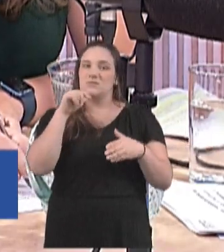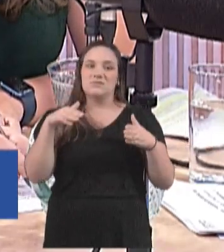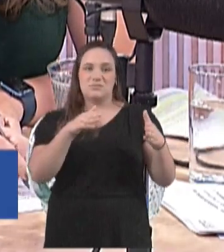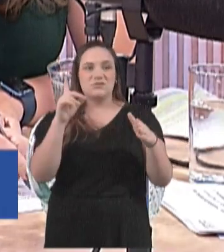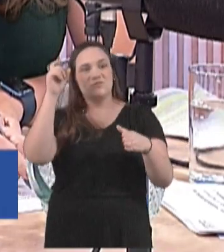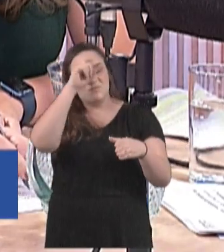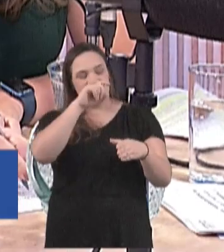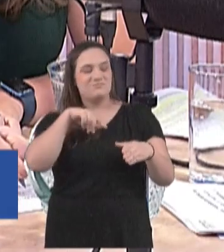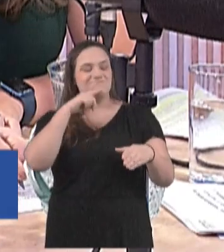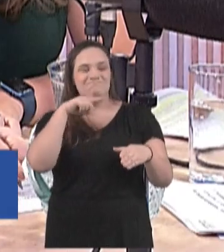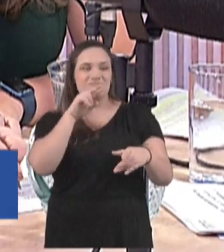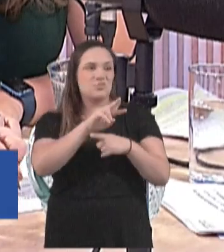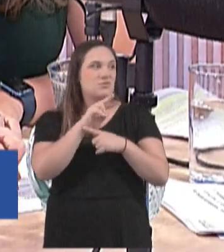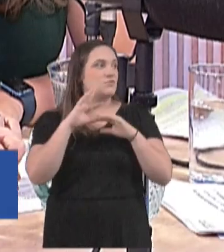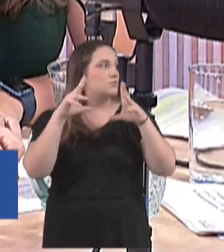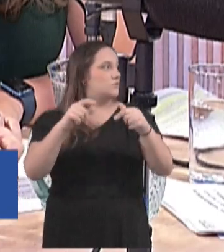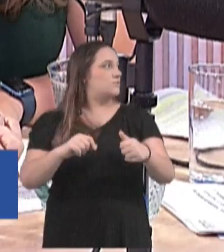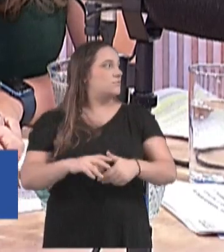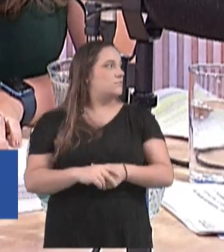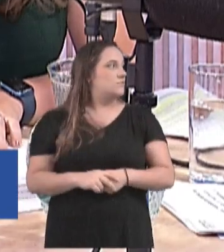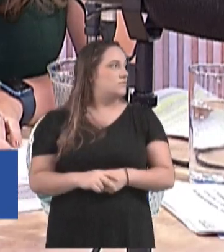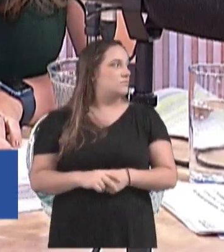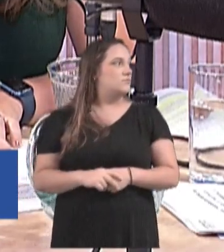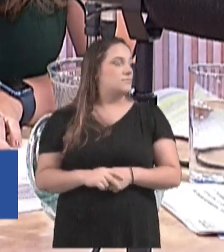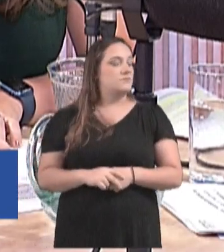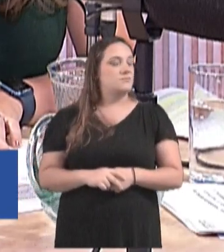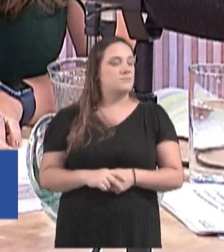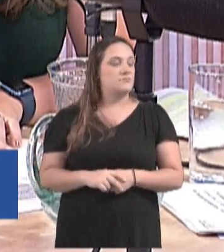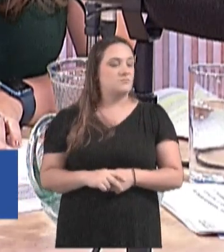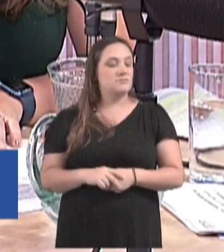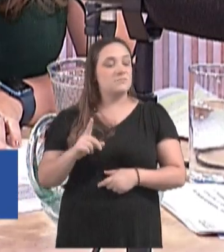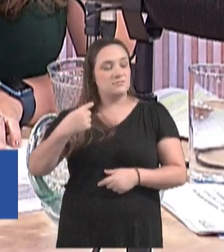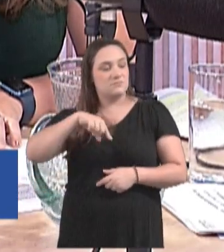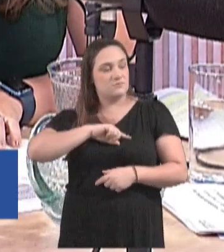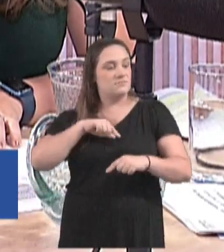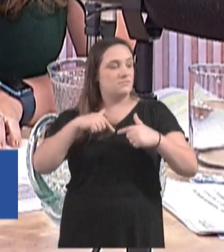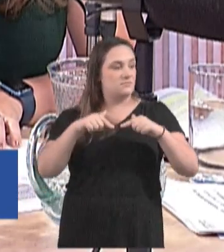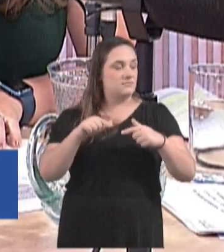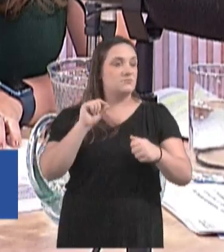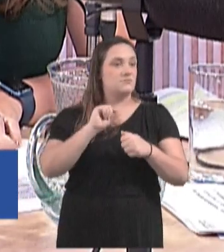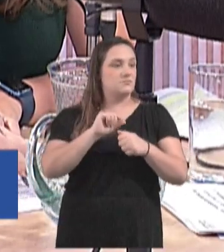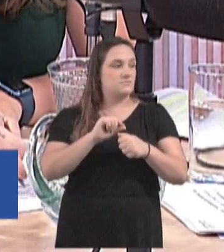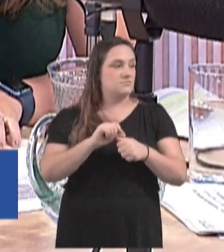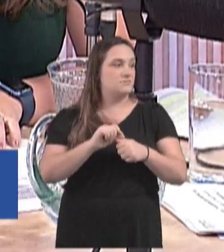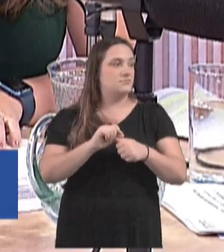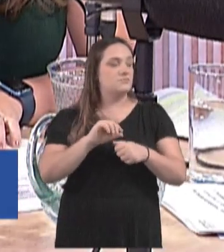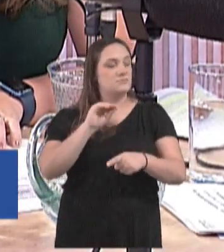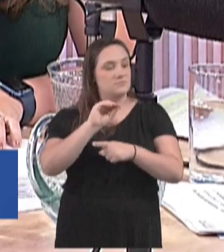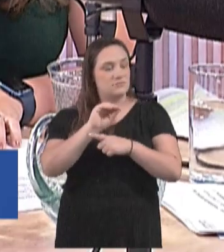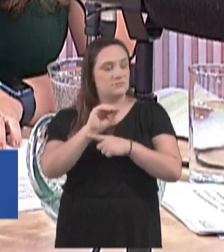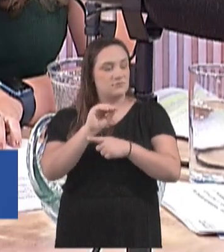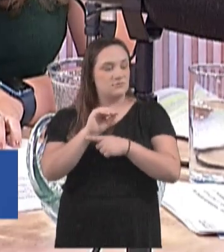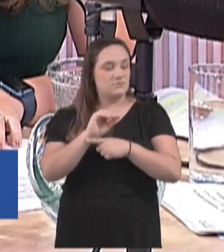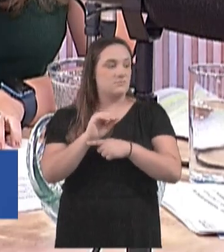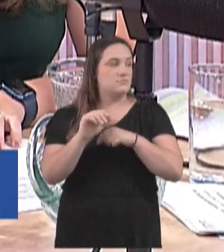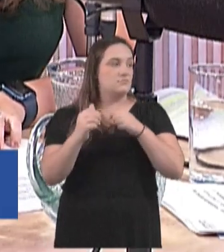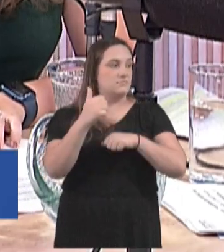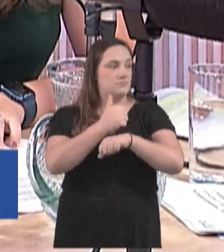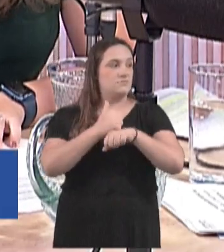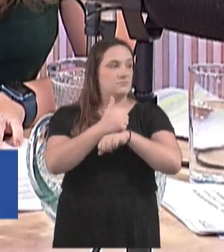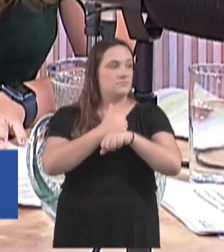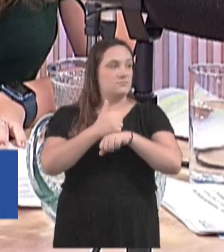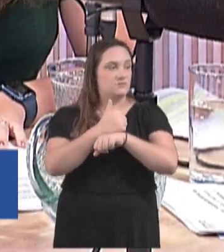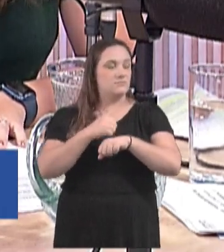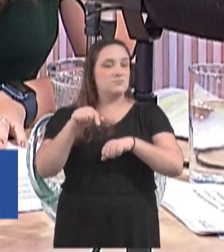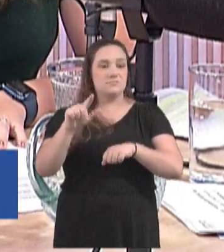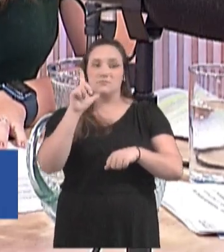presente e controlando todos eles, mas é o nosso trabalho e a gente vem trabalhando para manter a qualidade e a quantidade